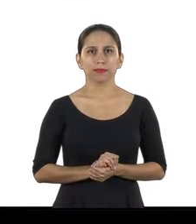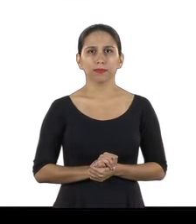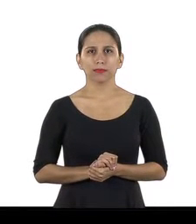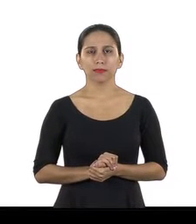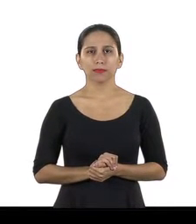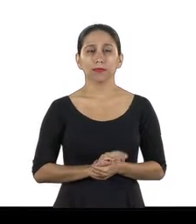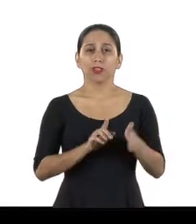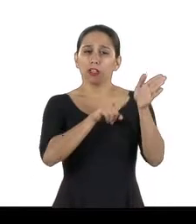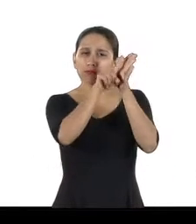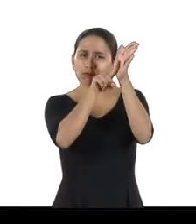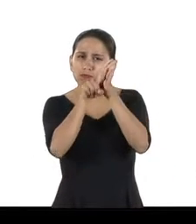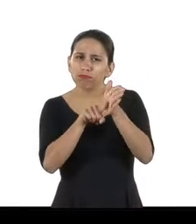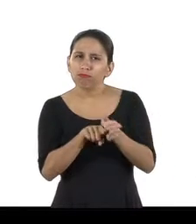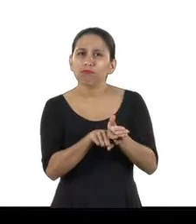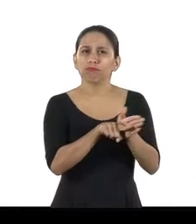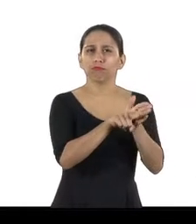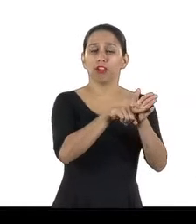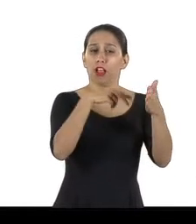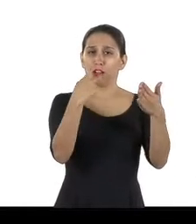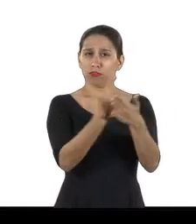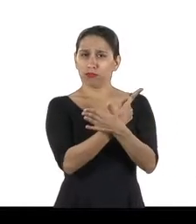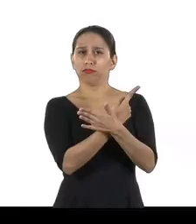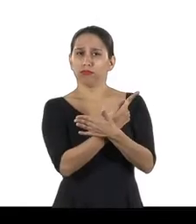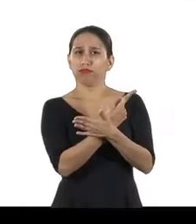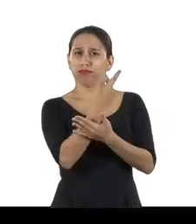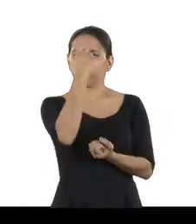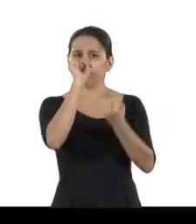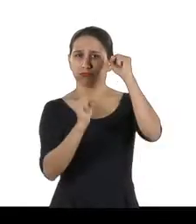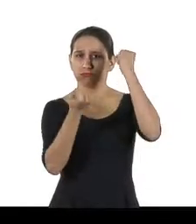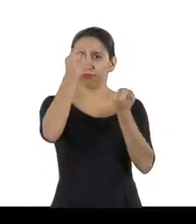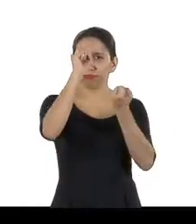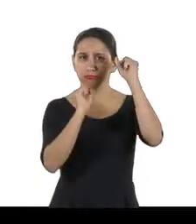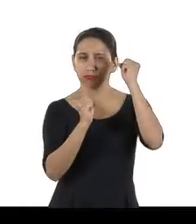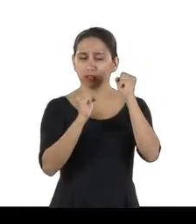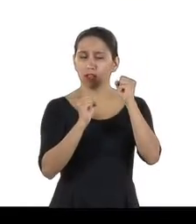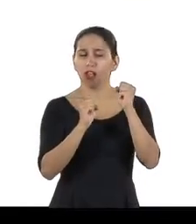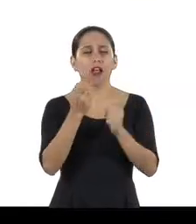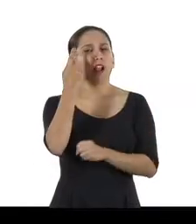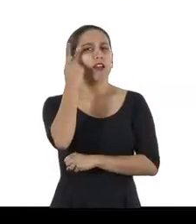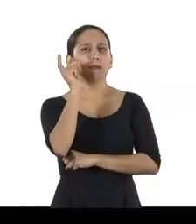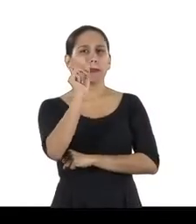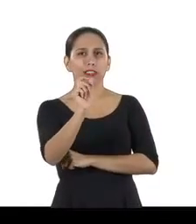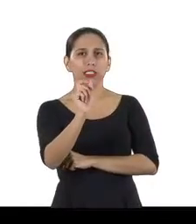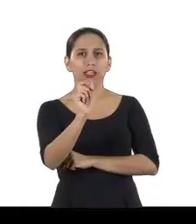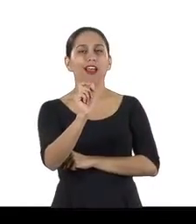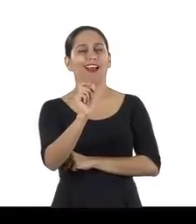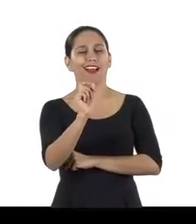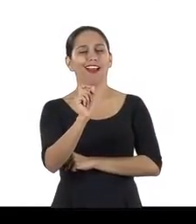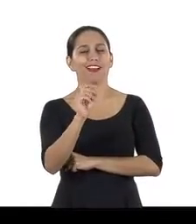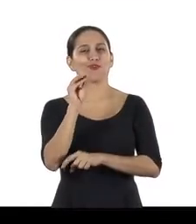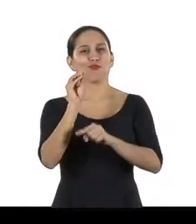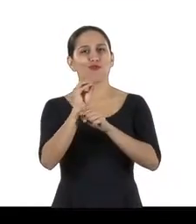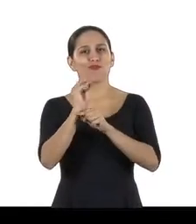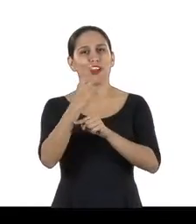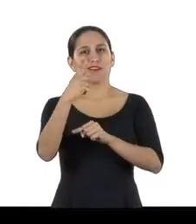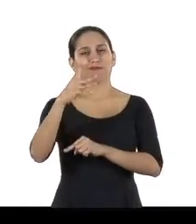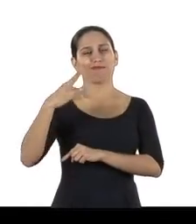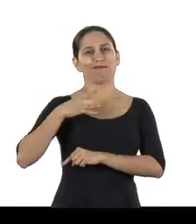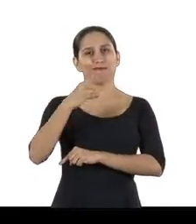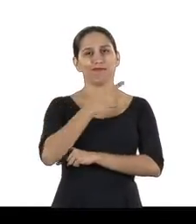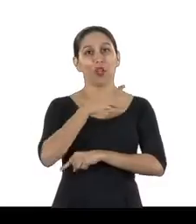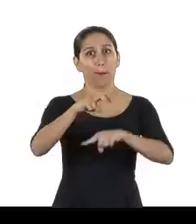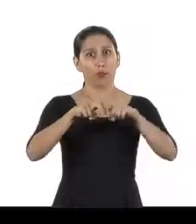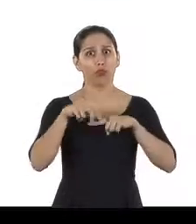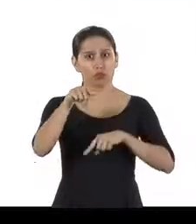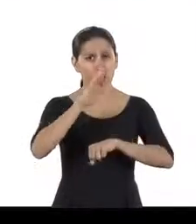Os exames realizados pelas indústrias de proteína animal existem para cuidar da sua saúde. Por isso, durante sua permanência